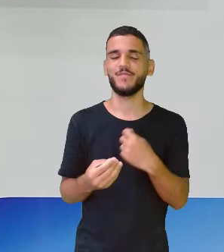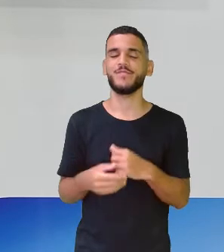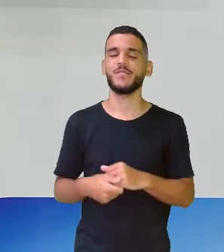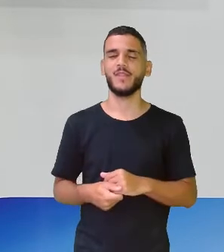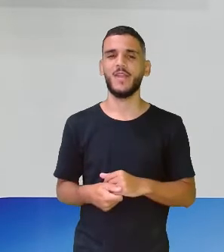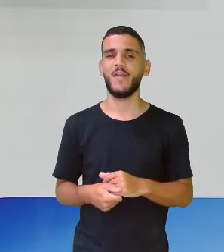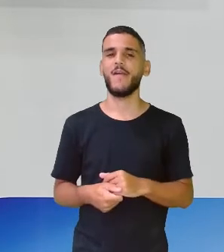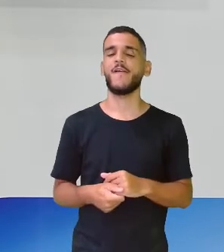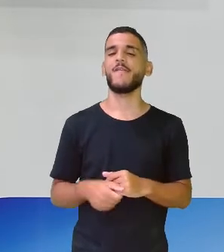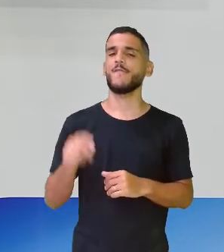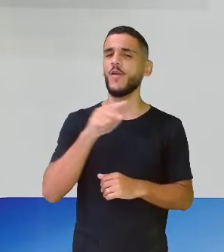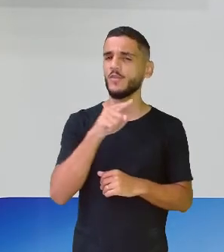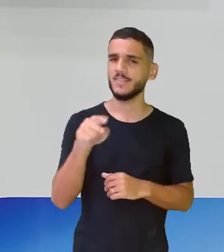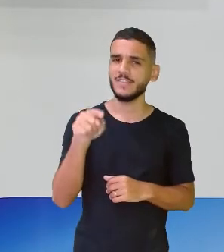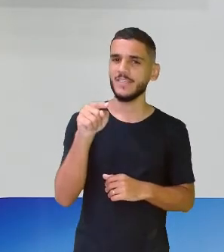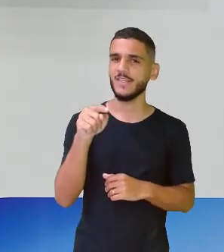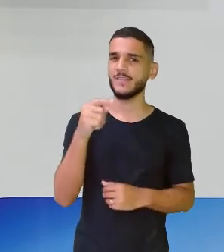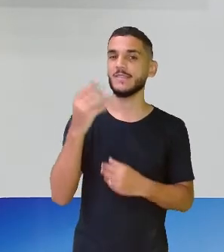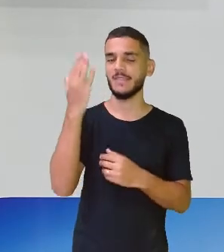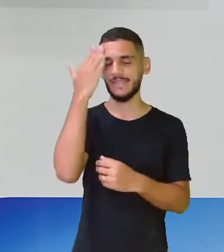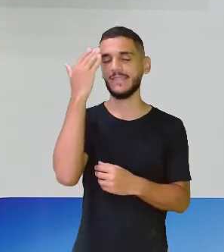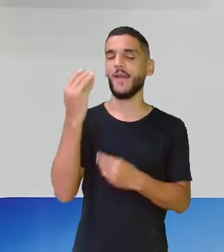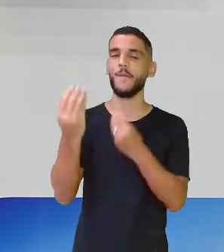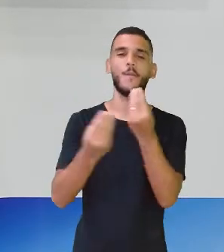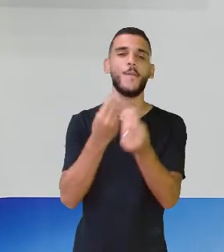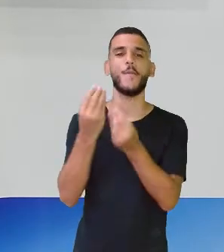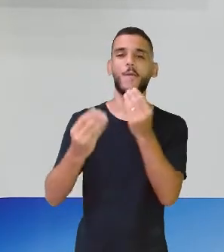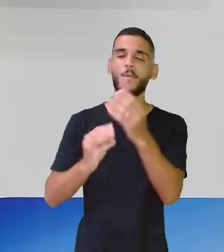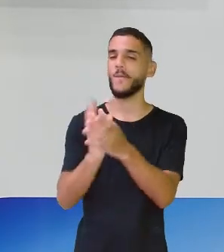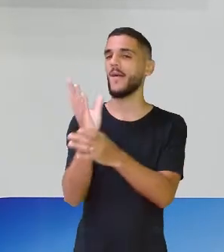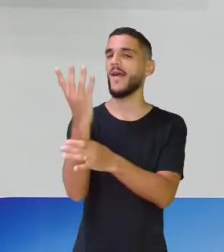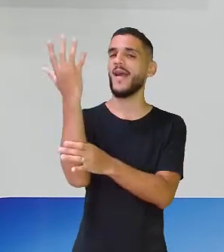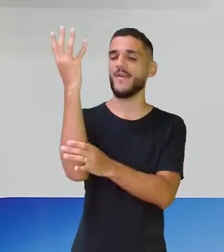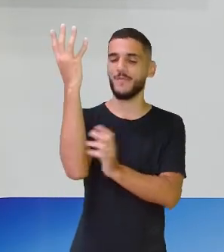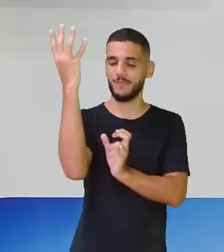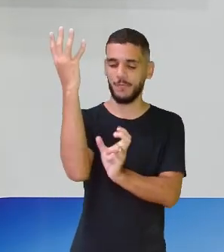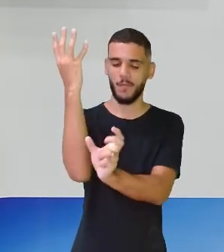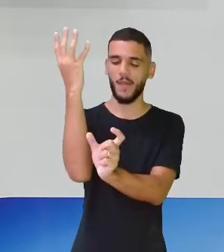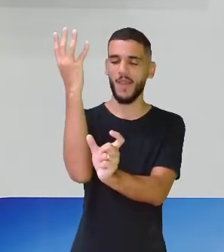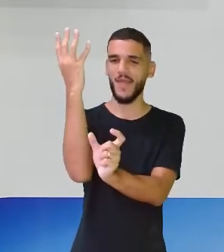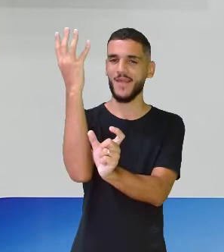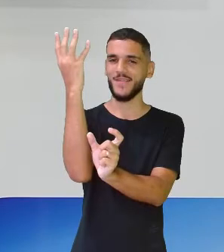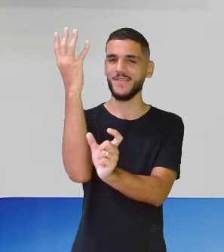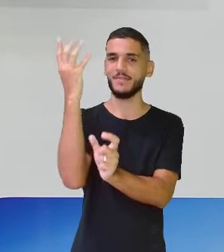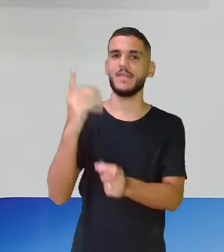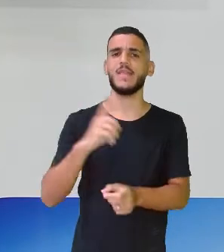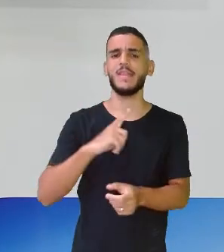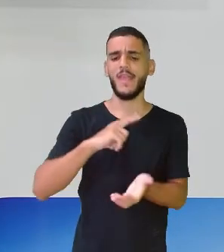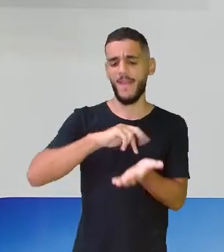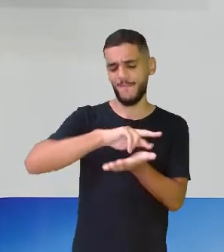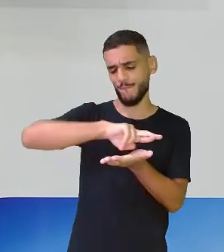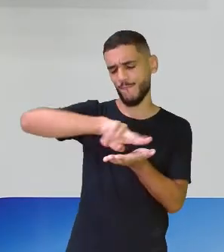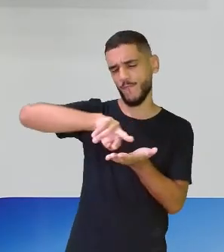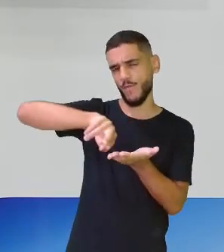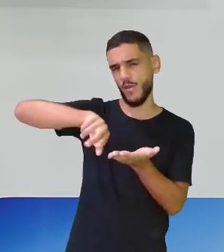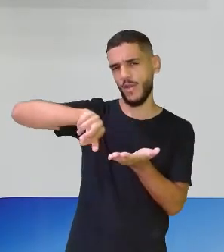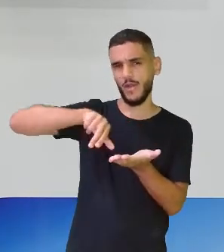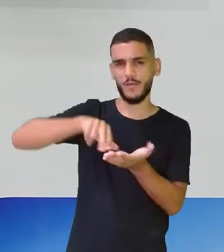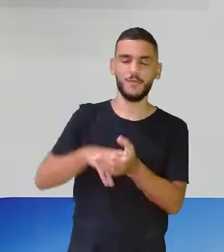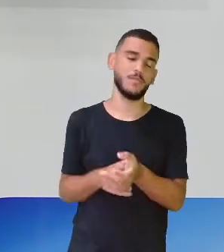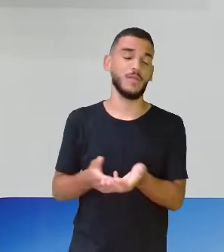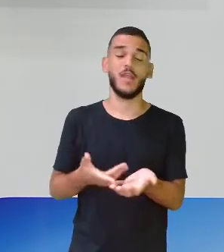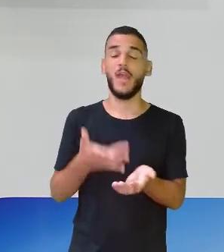só, tá vendo como era a árvore de pedaços? Eu não disse para vocês? Tinha lá um monte de pedacinhos, e aí quem queria